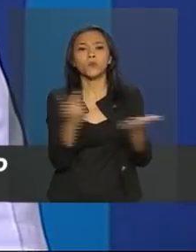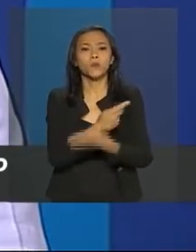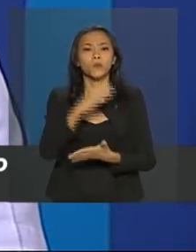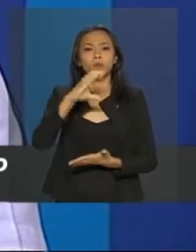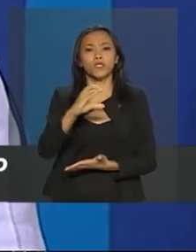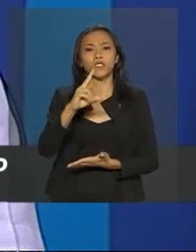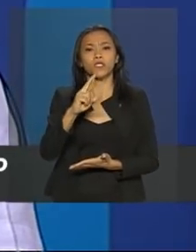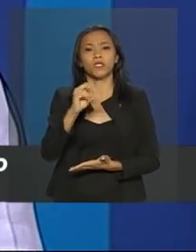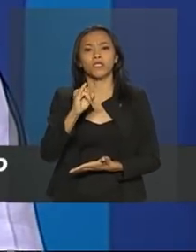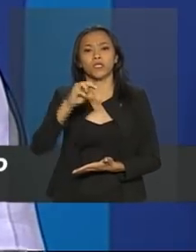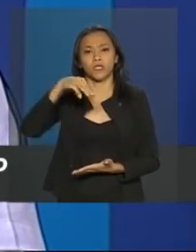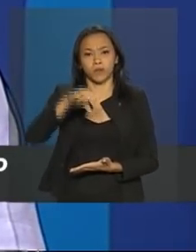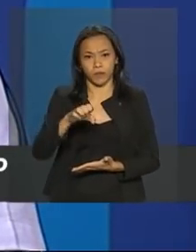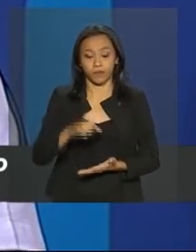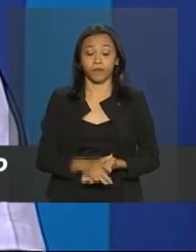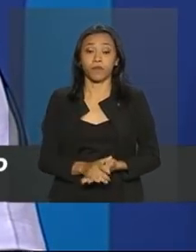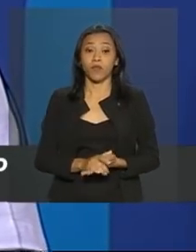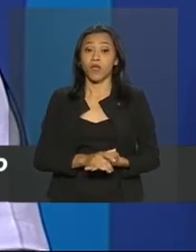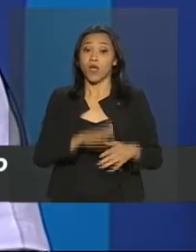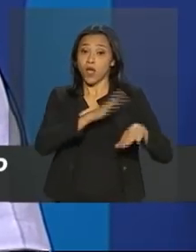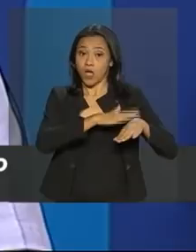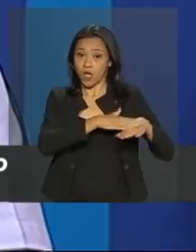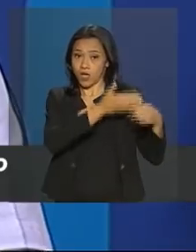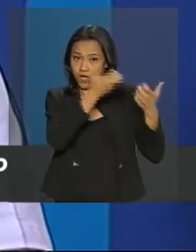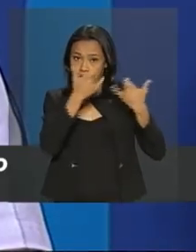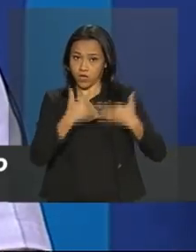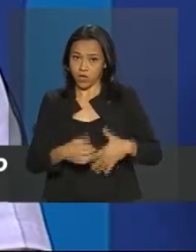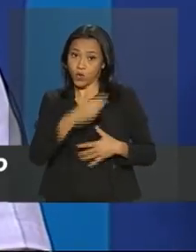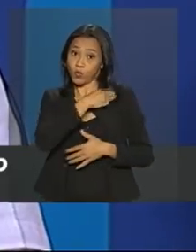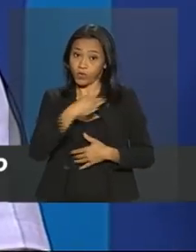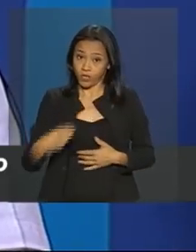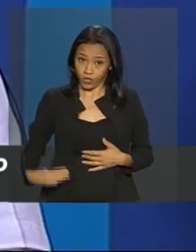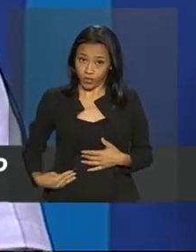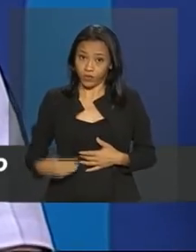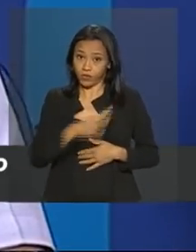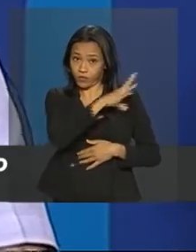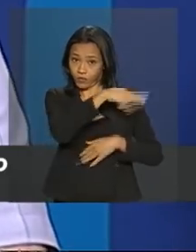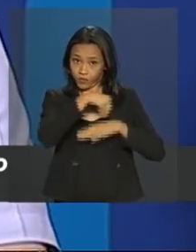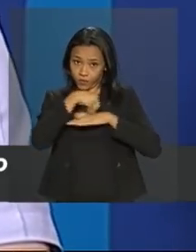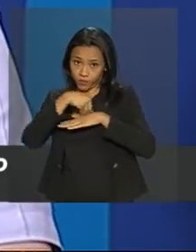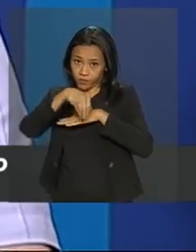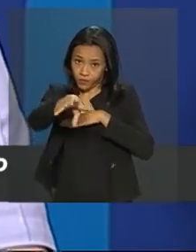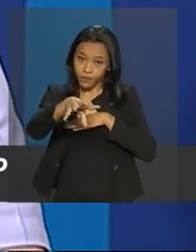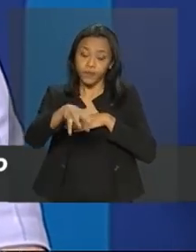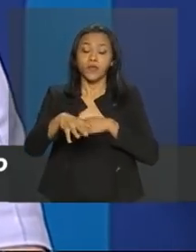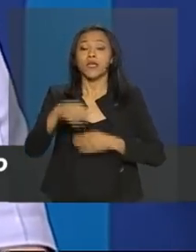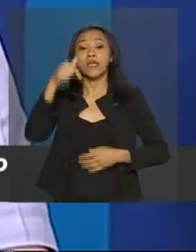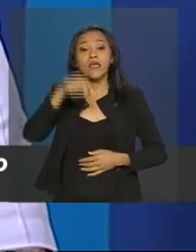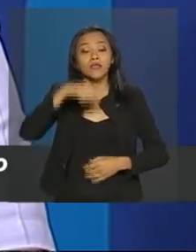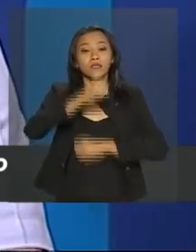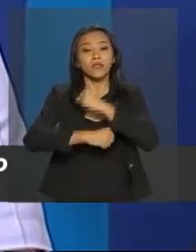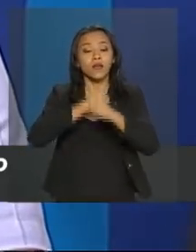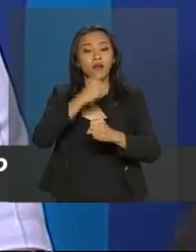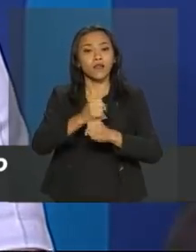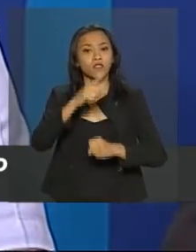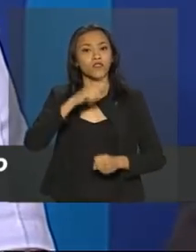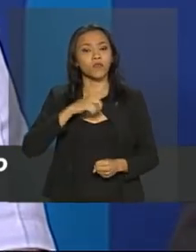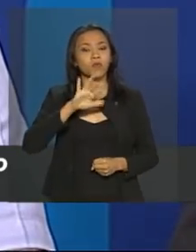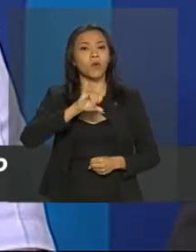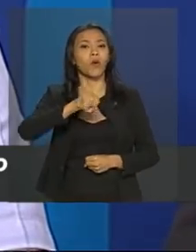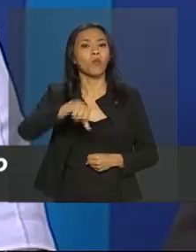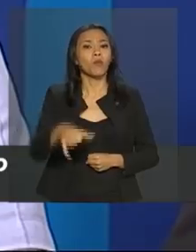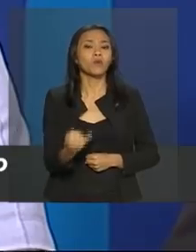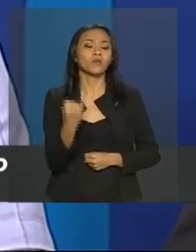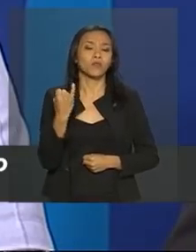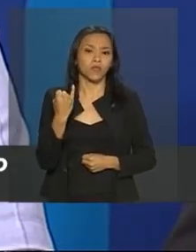pediu que sempre que possível nós passar sua mensagem neste ano nós tivemos oportunidade de